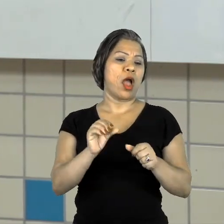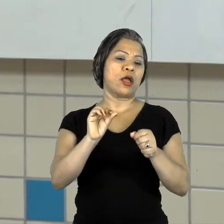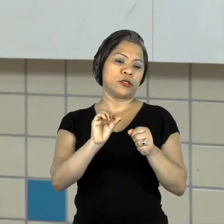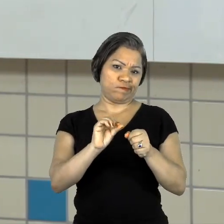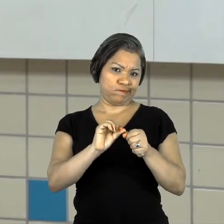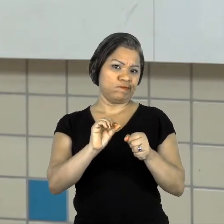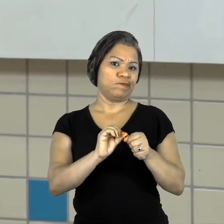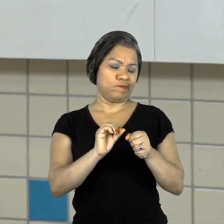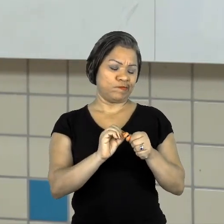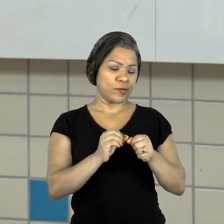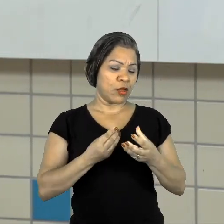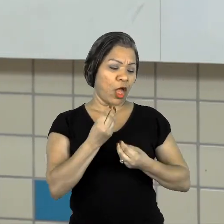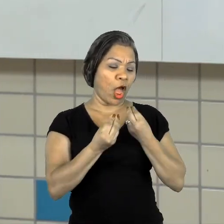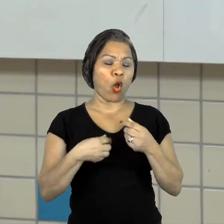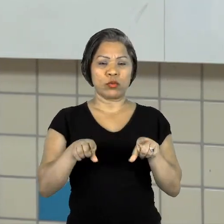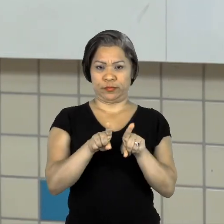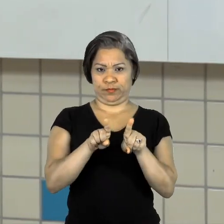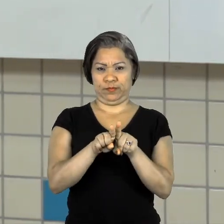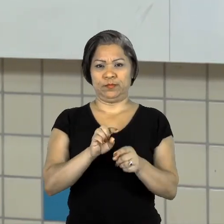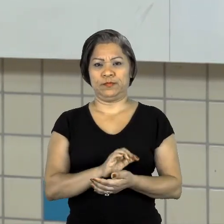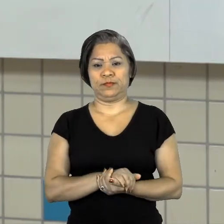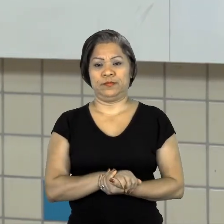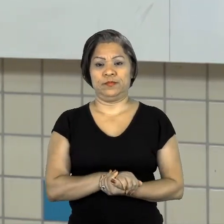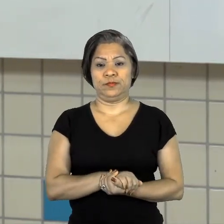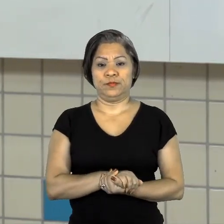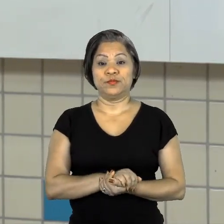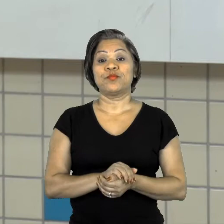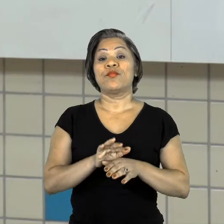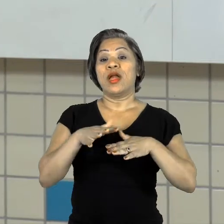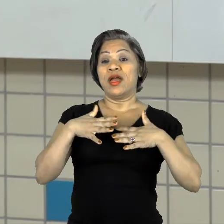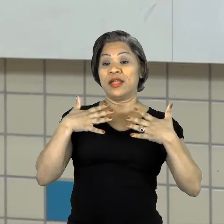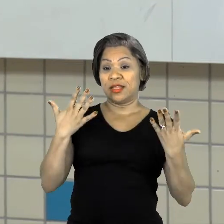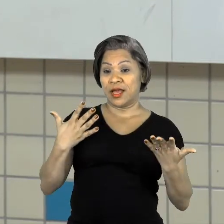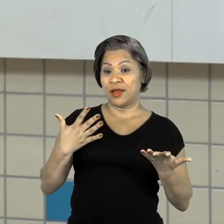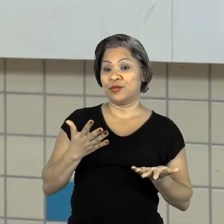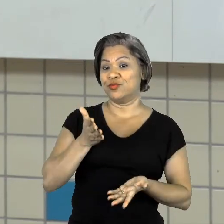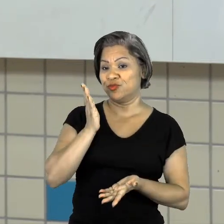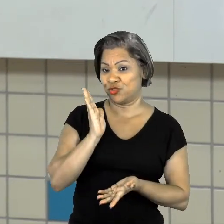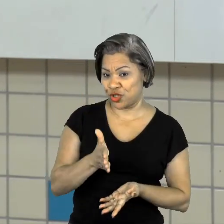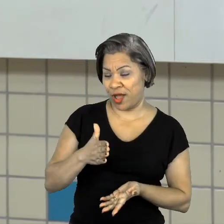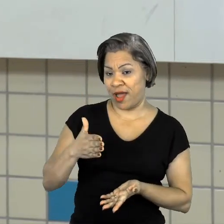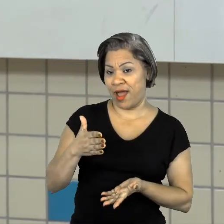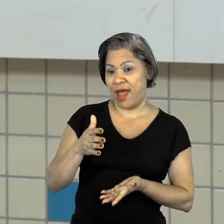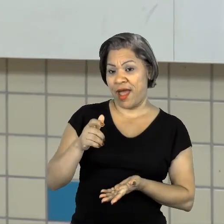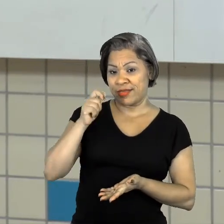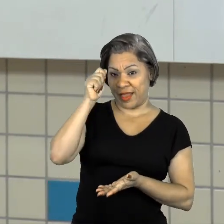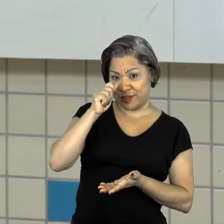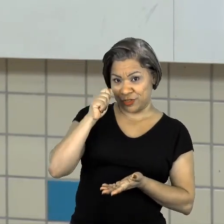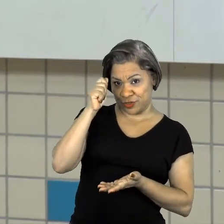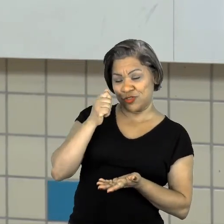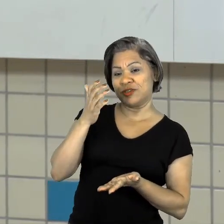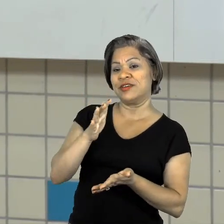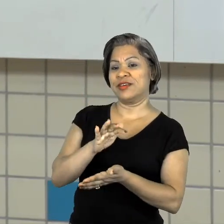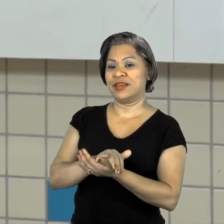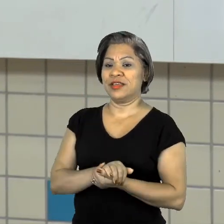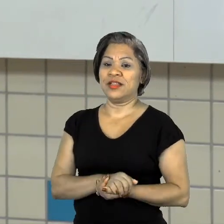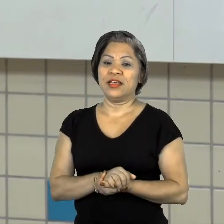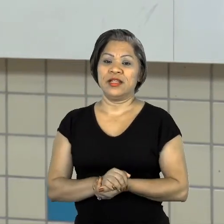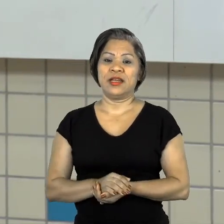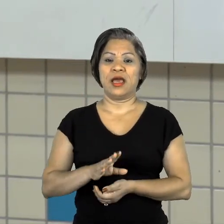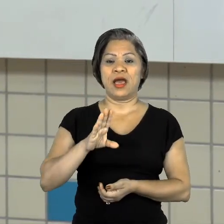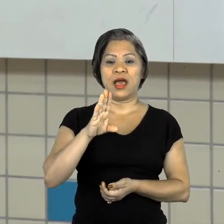Bom, estamos aí na Argentina, por enquanto, com a história da Mafalda, em Buenos Aires, que é a capital da Argentina.